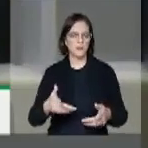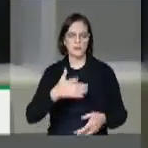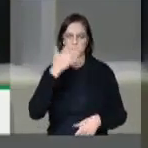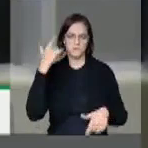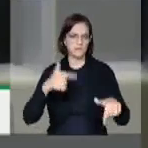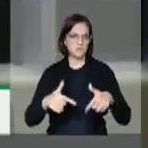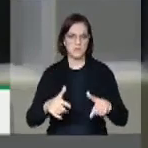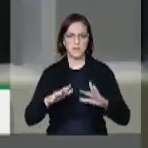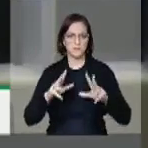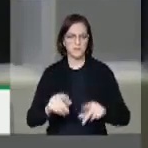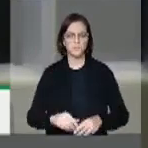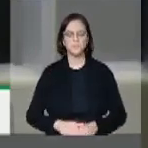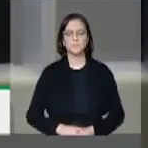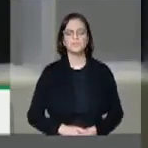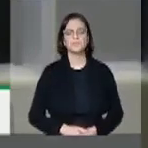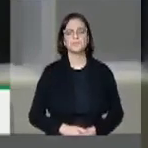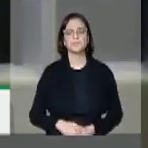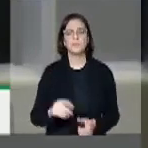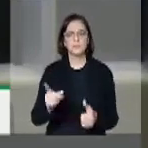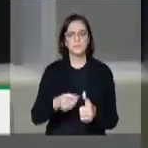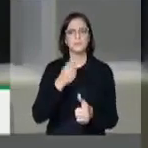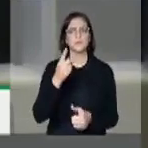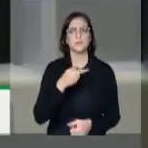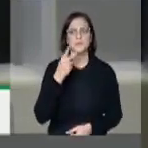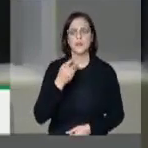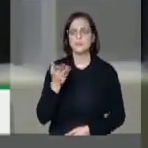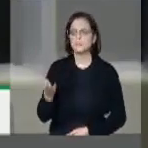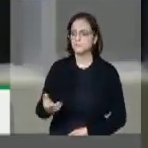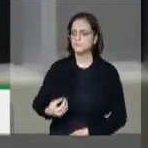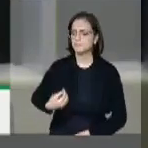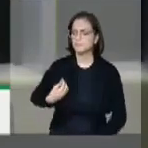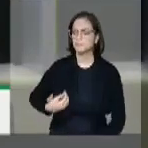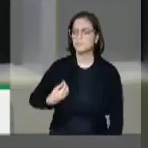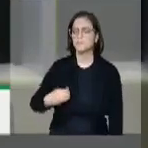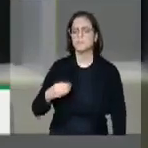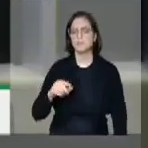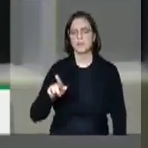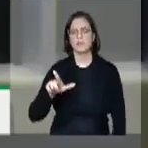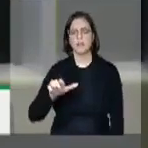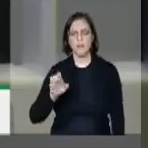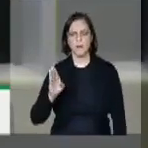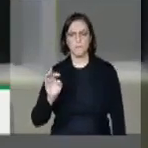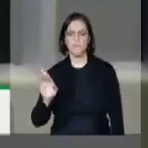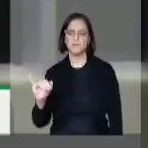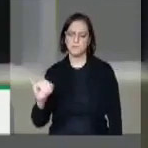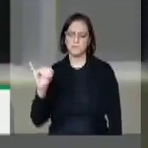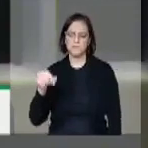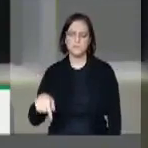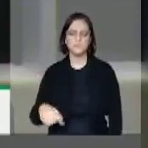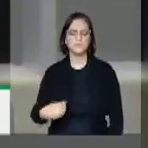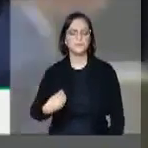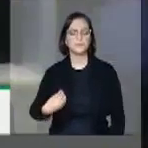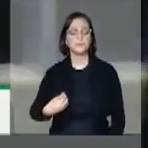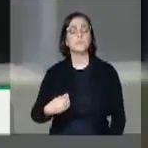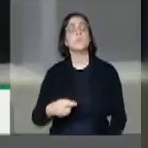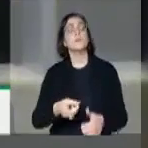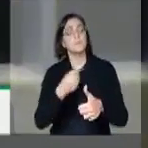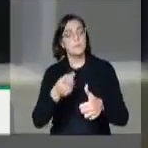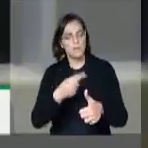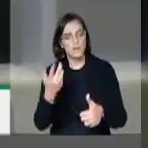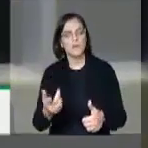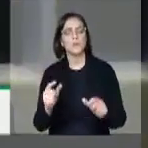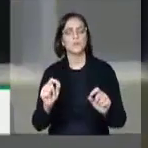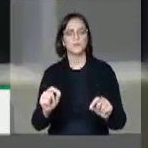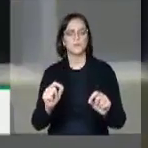Primeiro ponto, deputado Glauber, importante ter você aqui. Primeiro ponto é dizer que é falsa